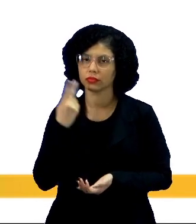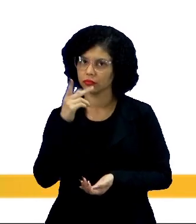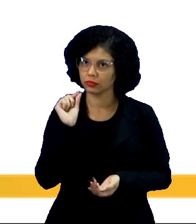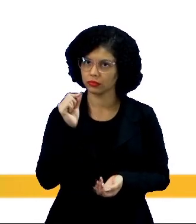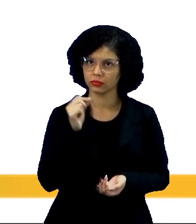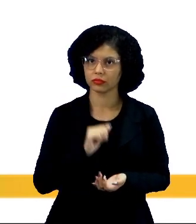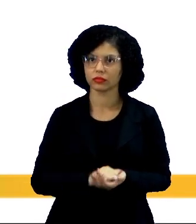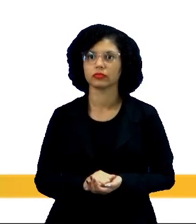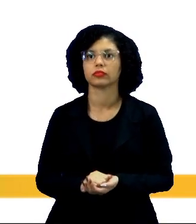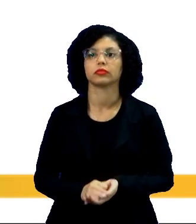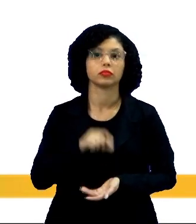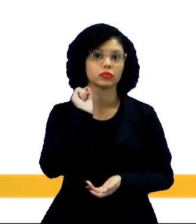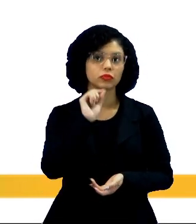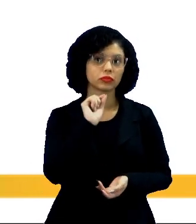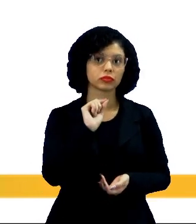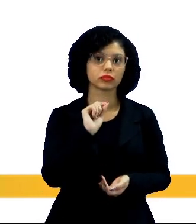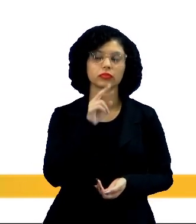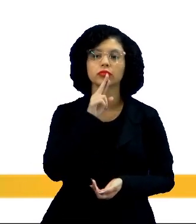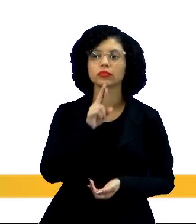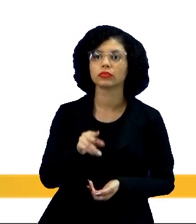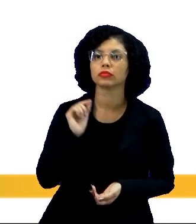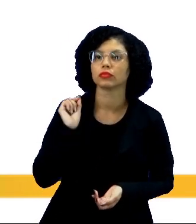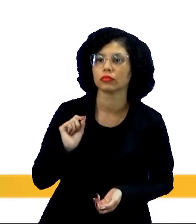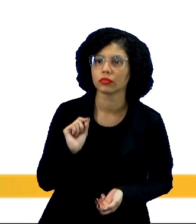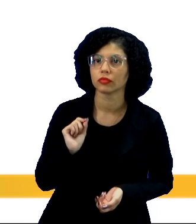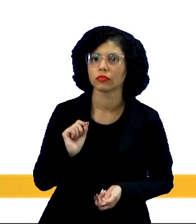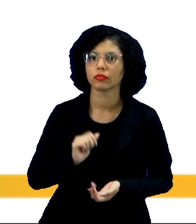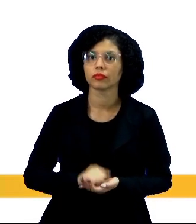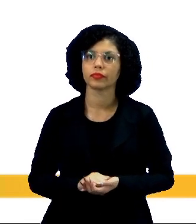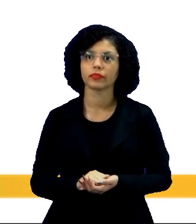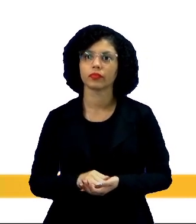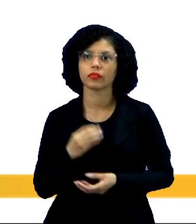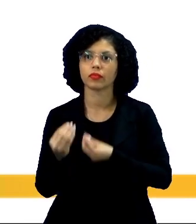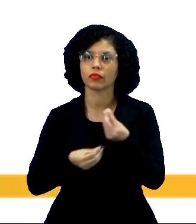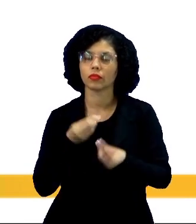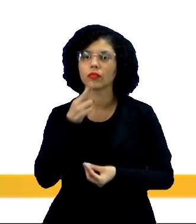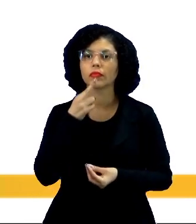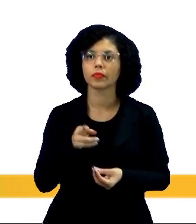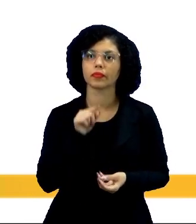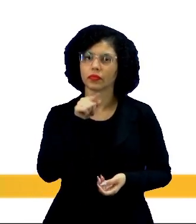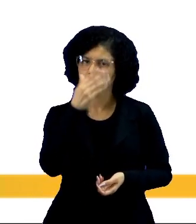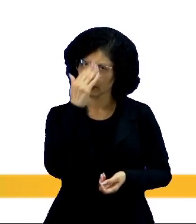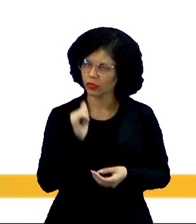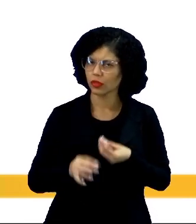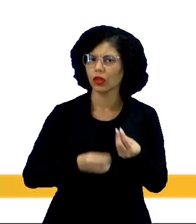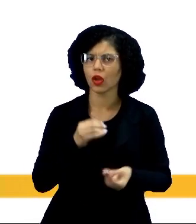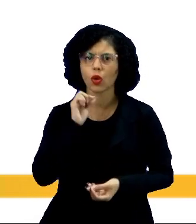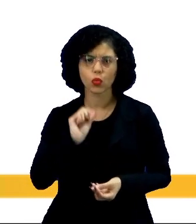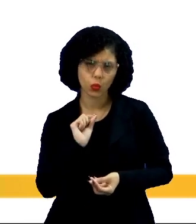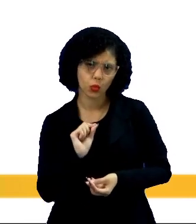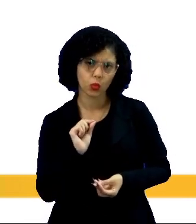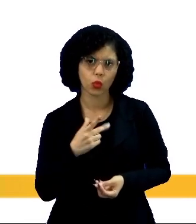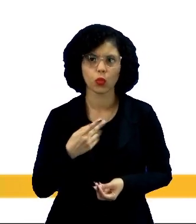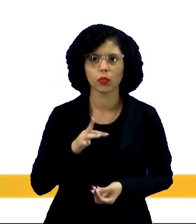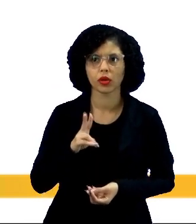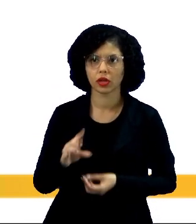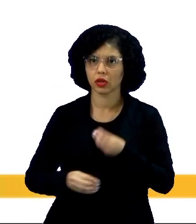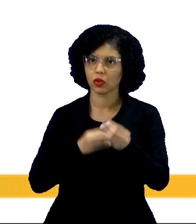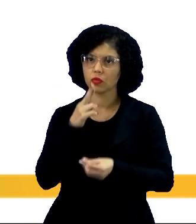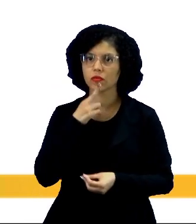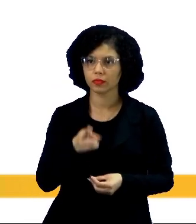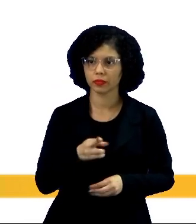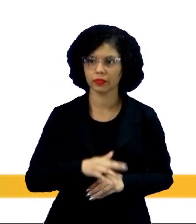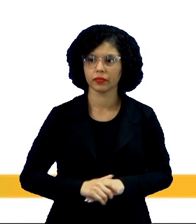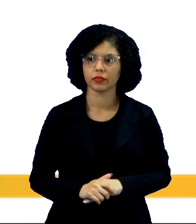falar mais sobre o perímetro. O que é o perímetro? E como calcular? Você sabe o que é esse perímetro e como